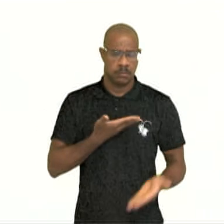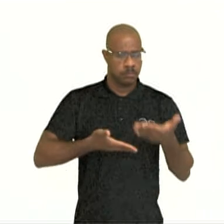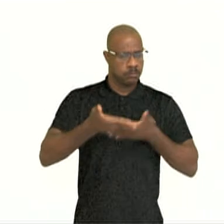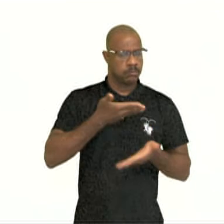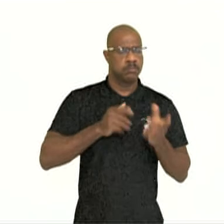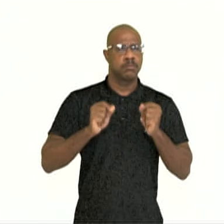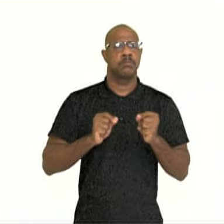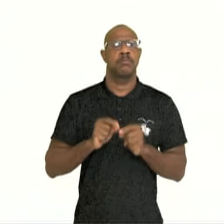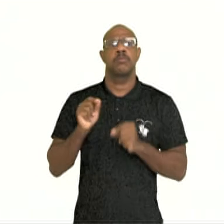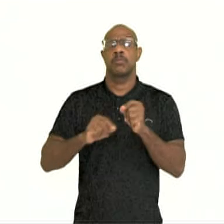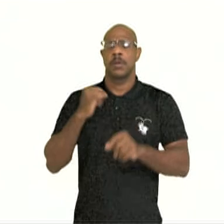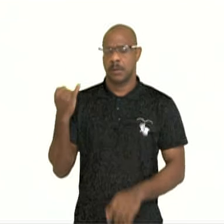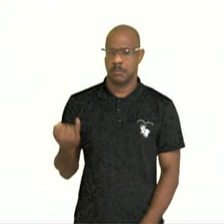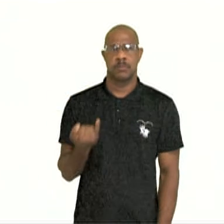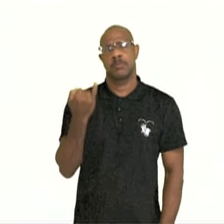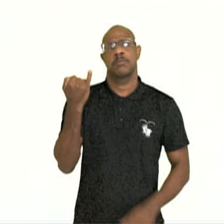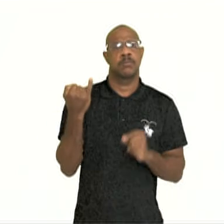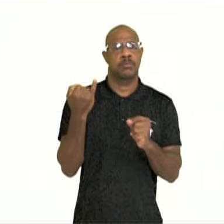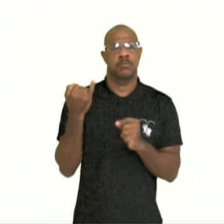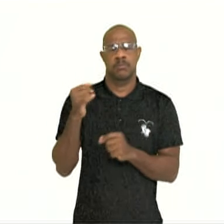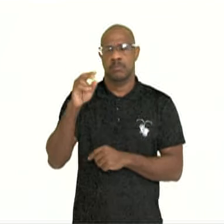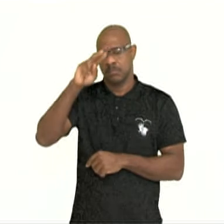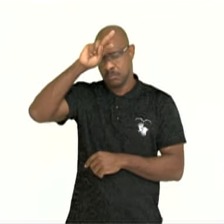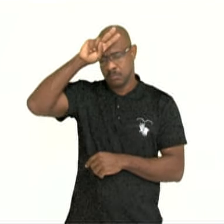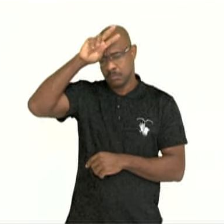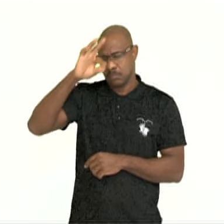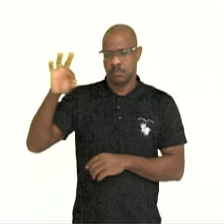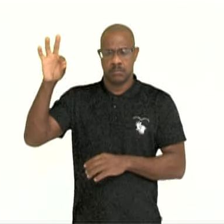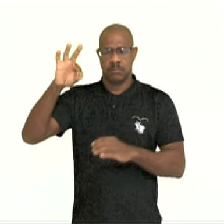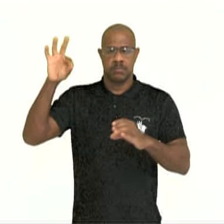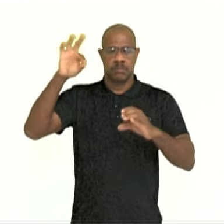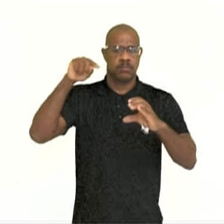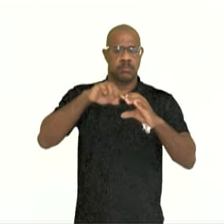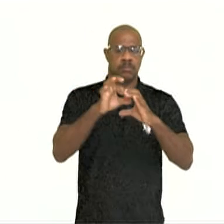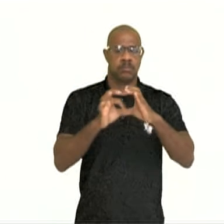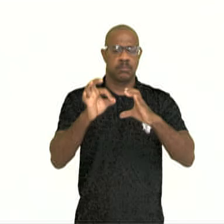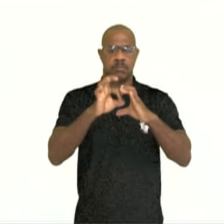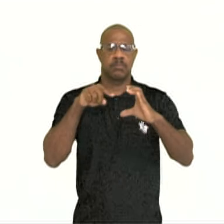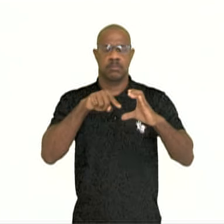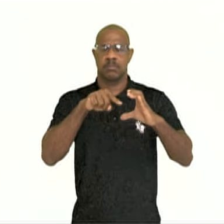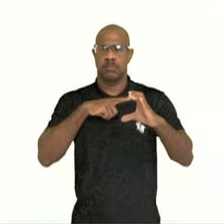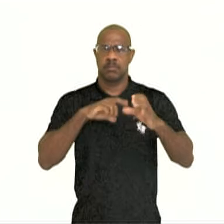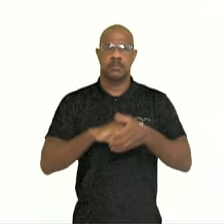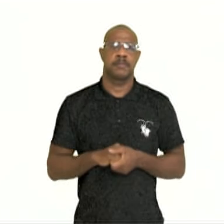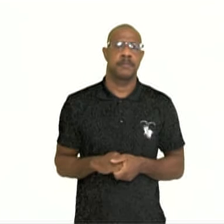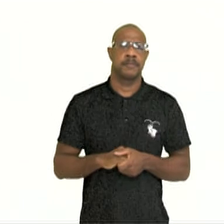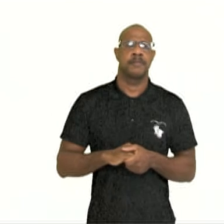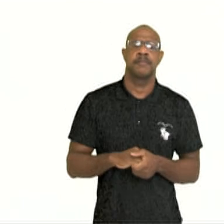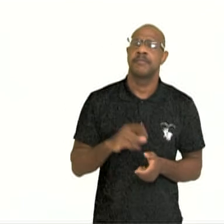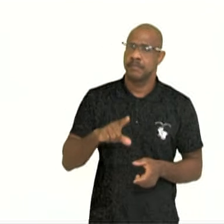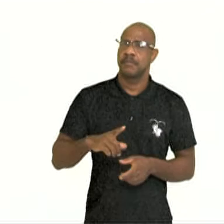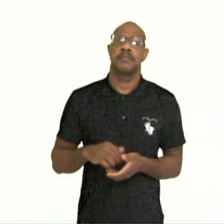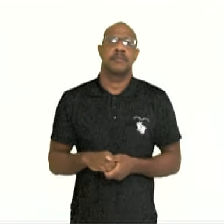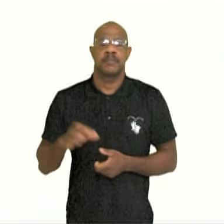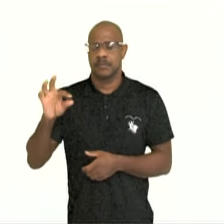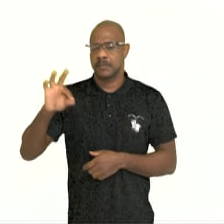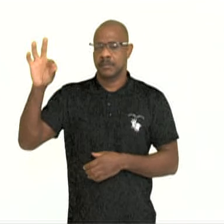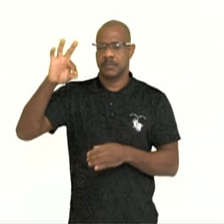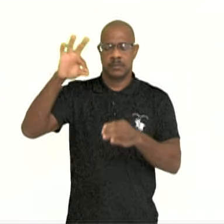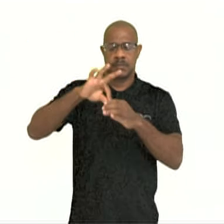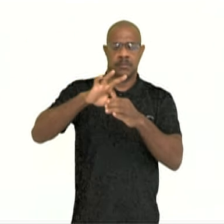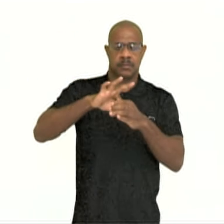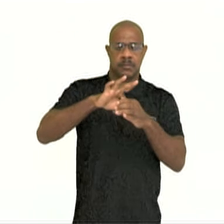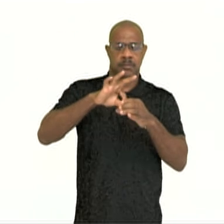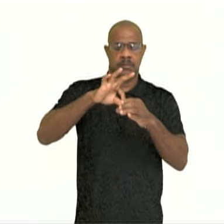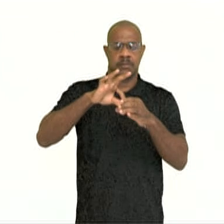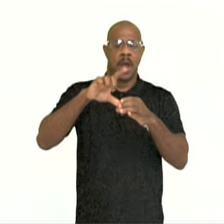familiares sobre a importância dos insetos para as angiospermas. Os insetos, eles são seres polinizadores que vão contribuir